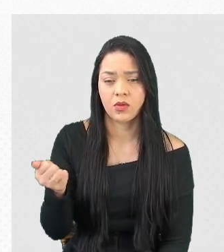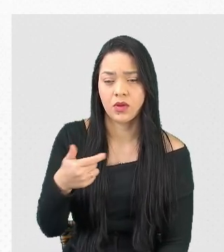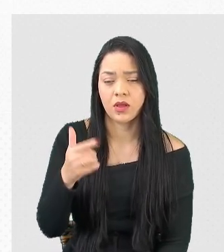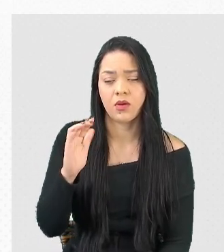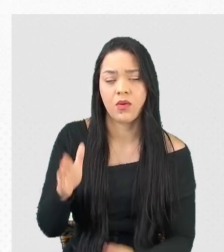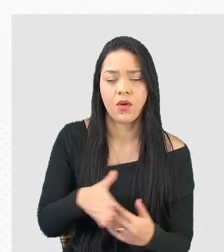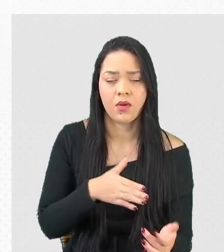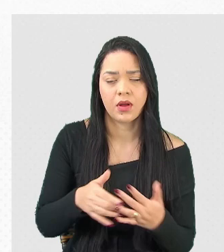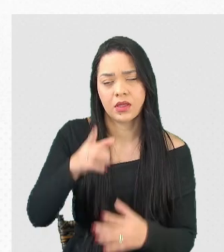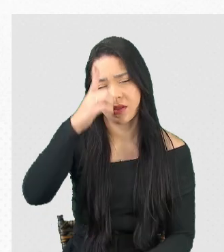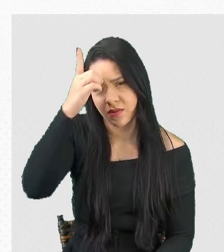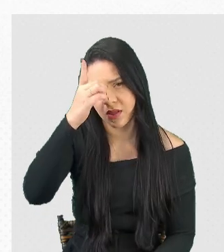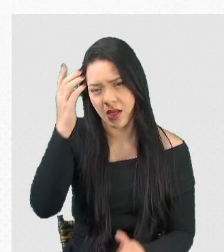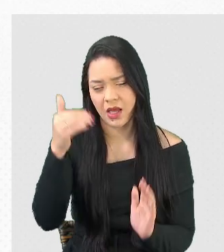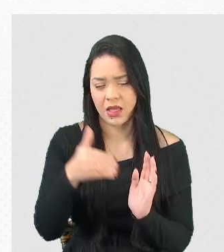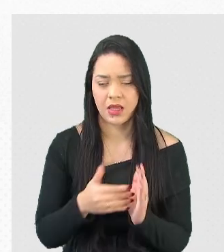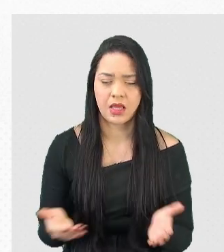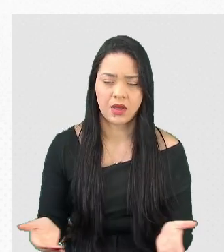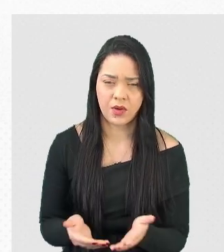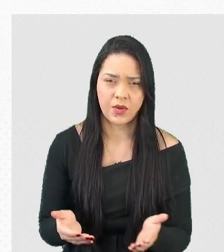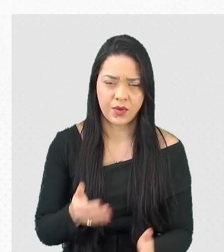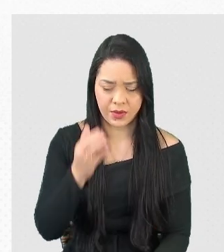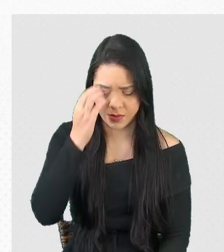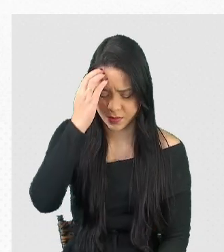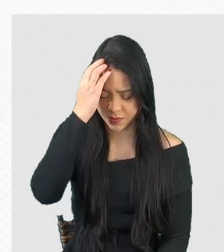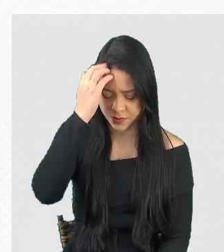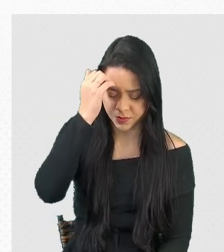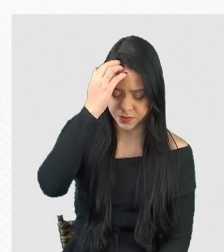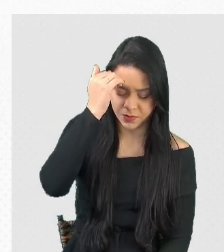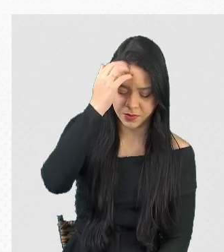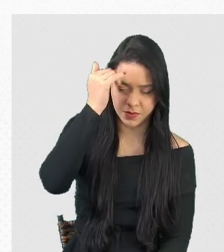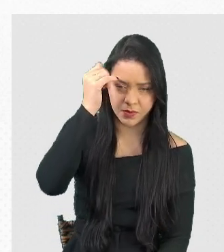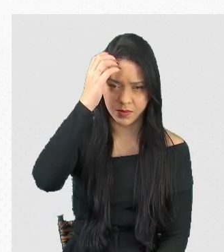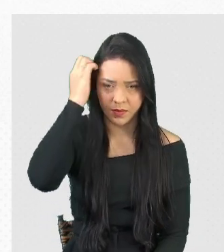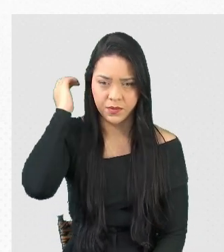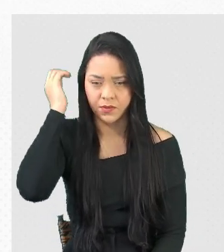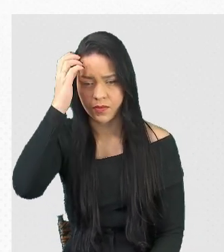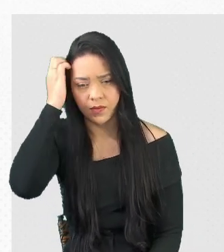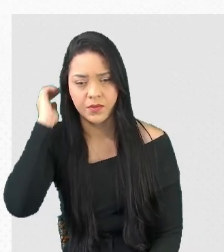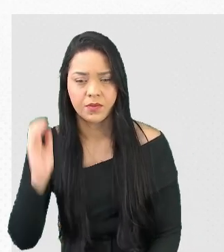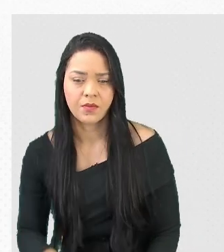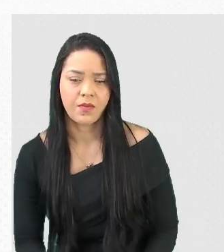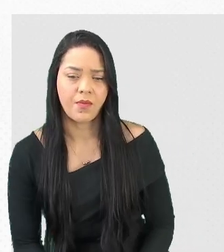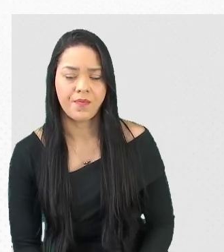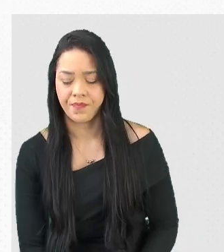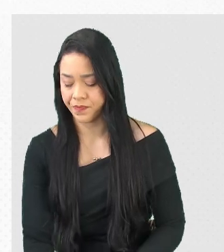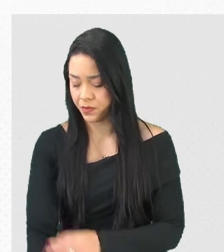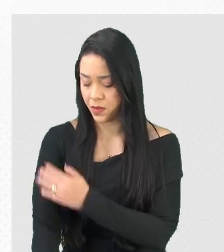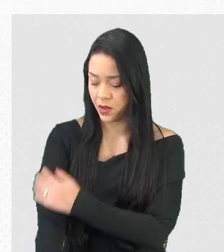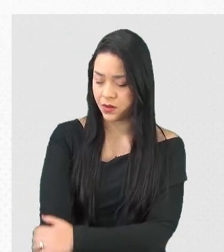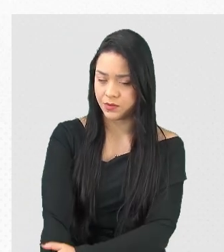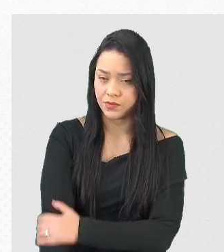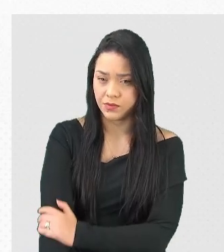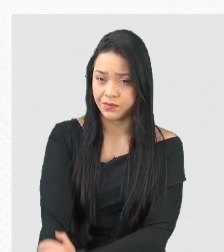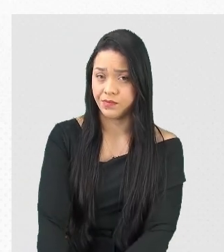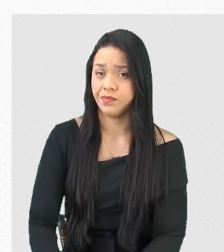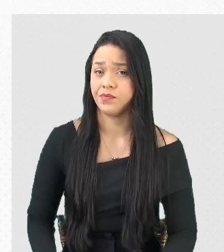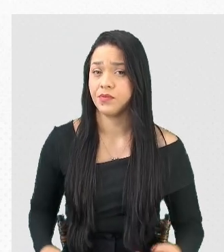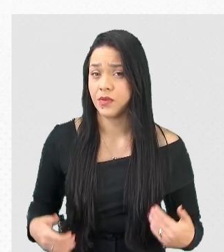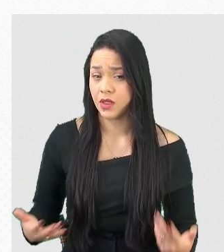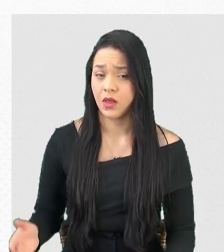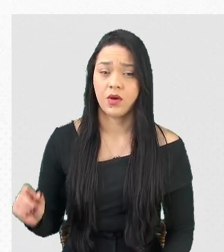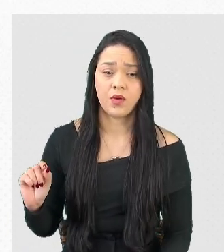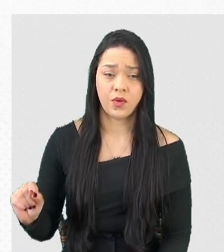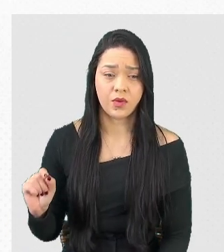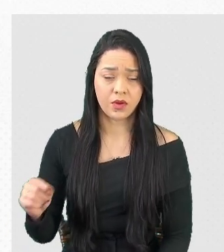até agora, tá? Então, vamos, né, claro, pegar esse discurso aí, essa mensagem, né,